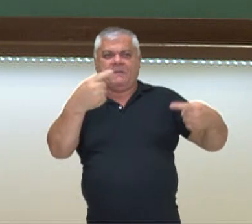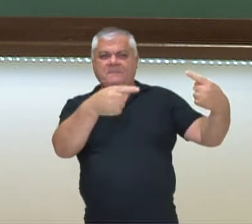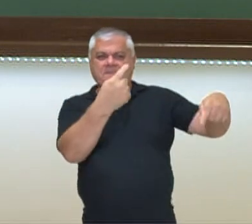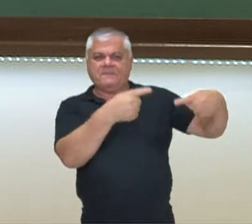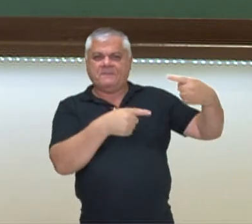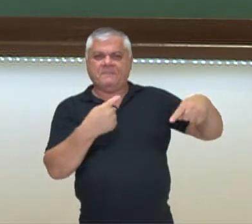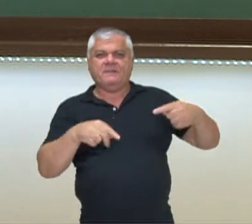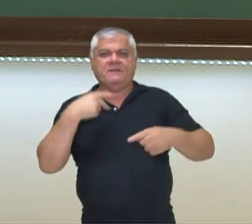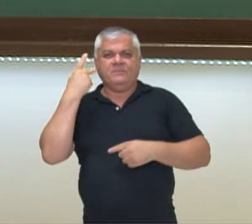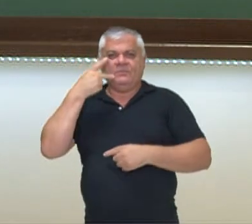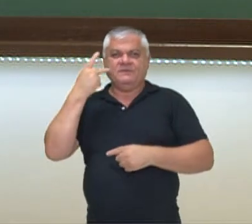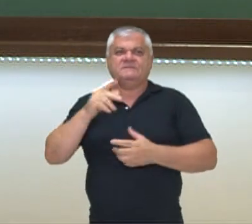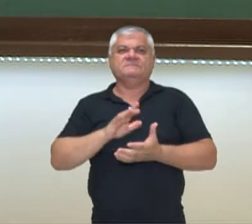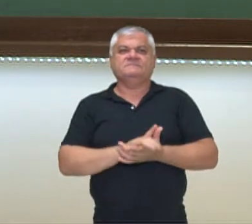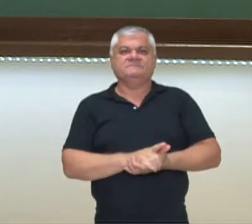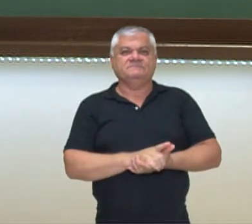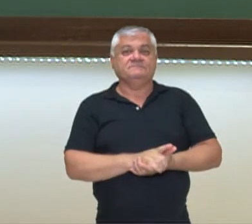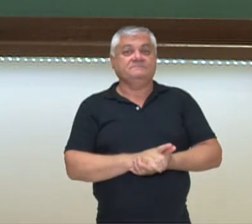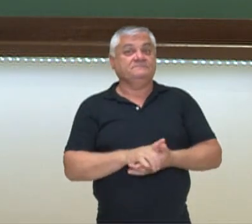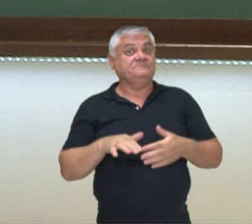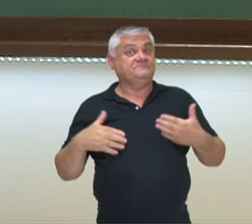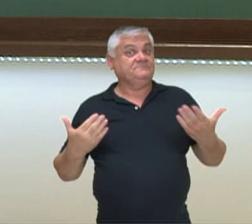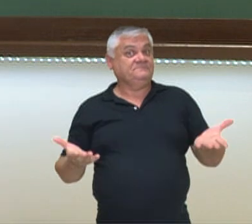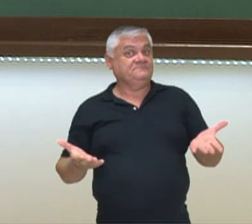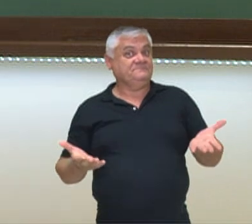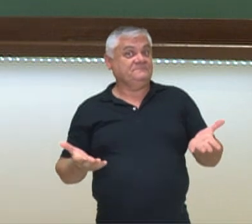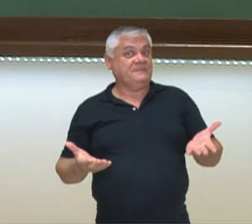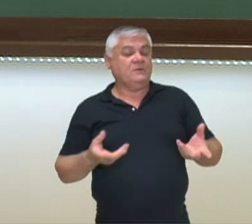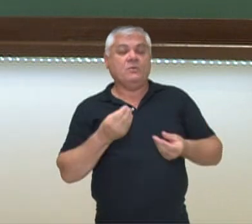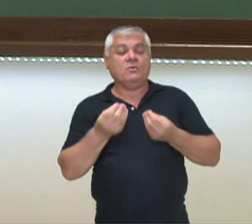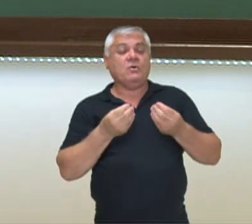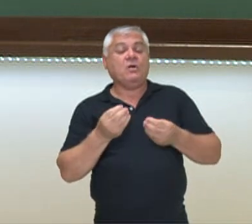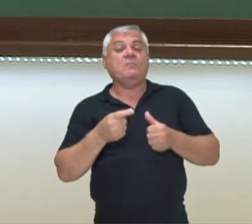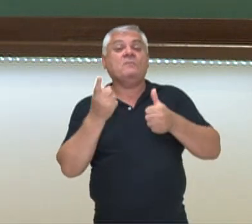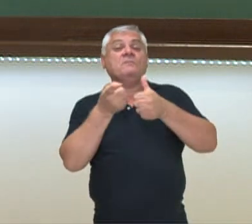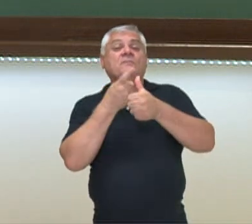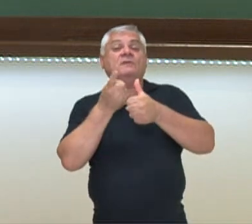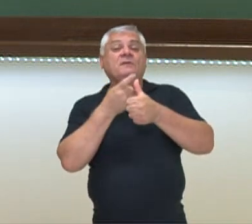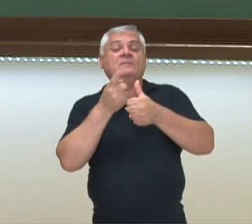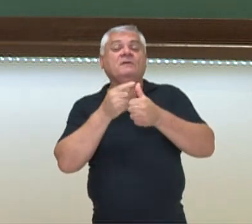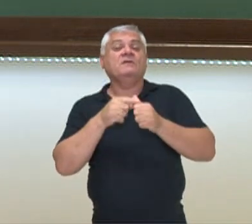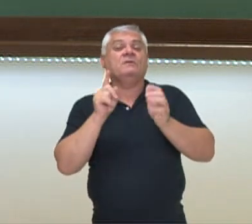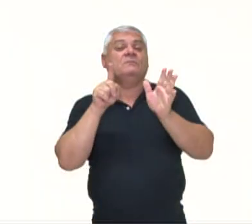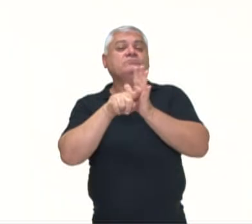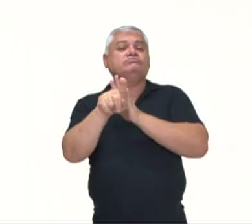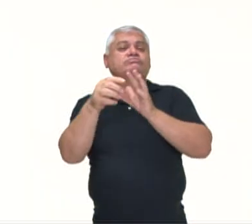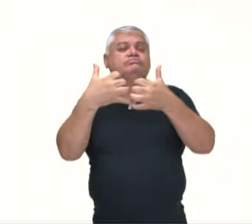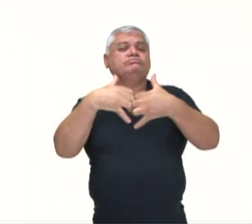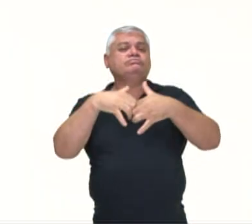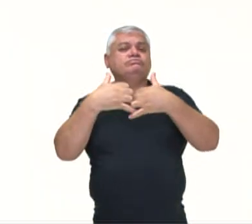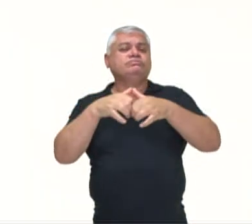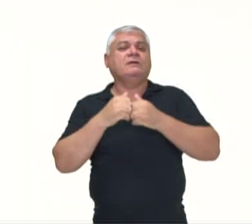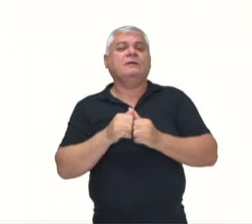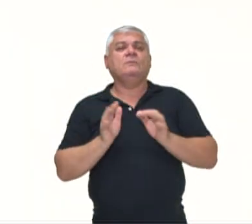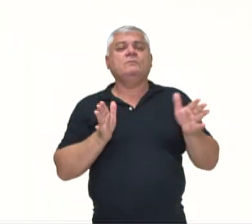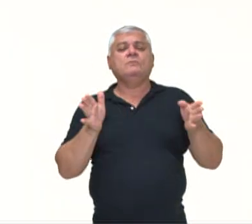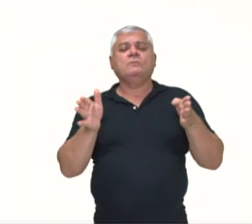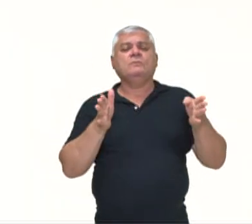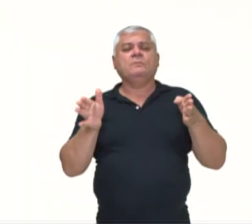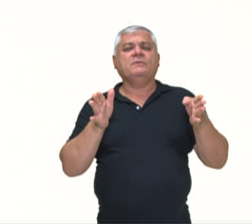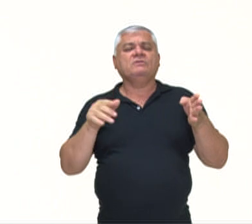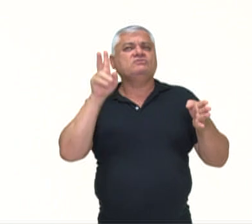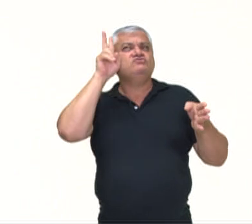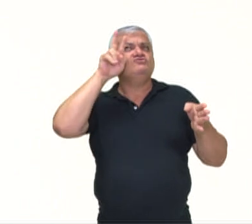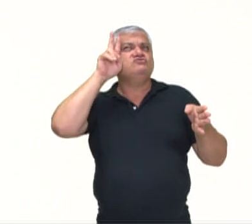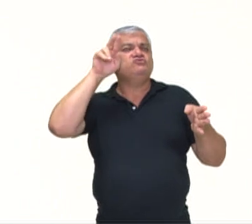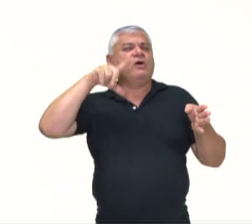políticas e ideológicas. Então, a gente fechar este primeiro período, vamos a um quiz. Em qual período da história vivemos em um